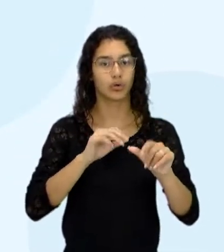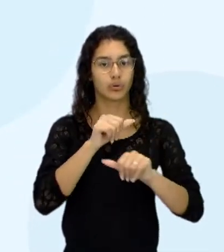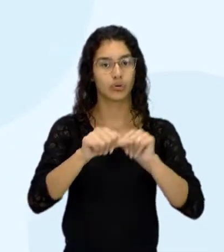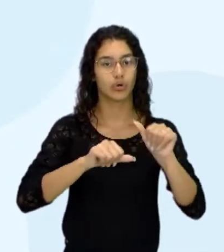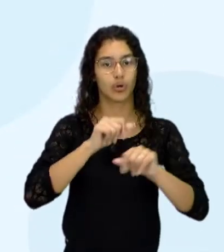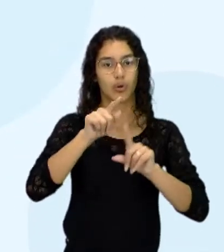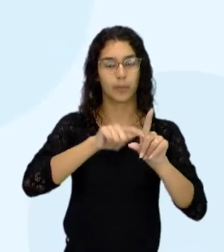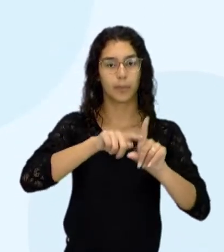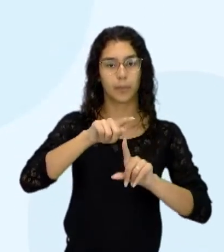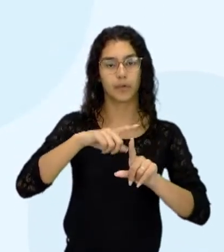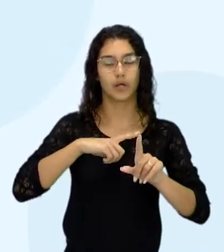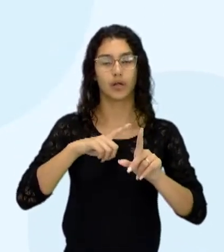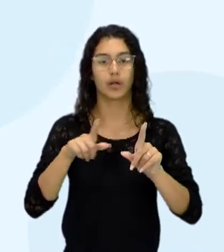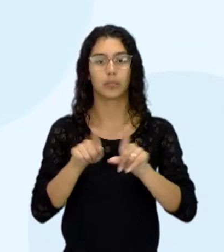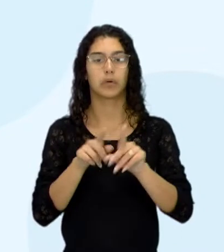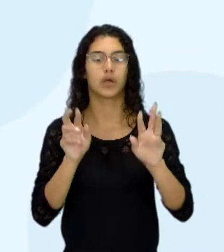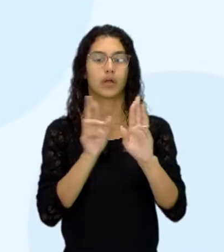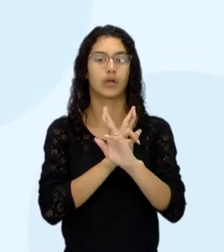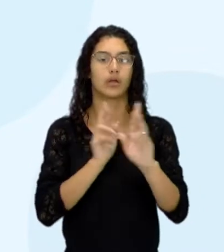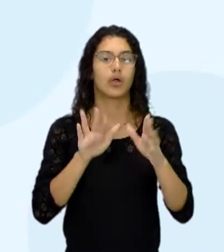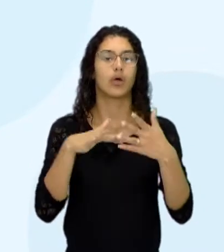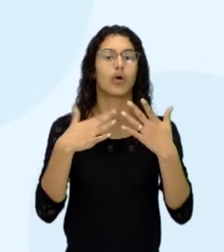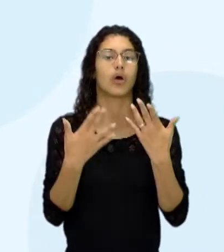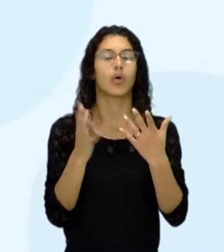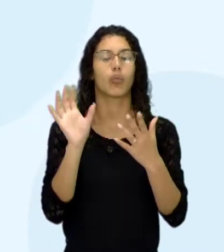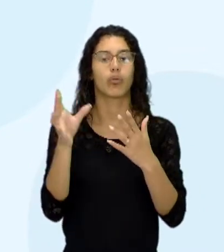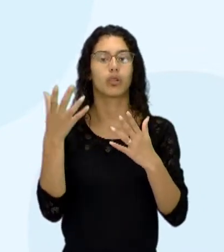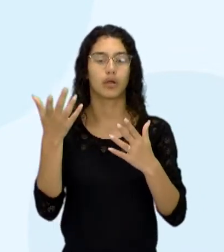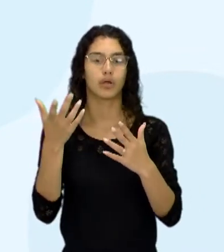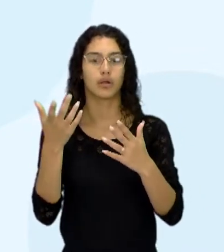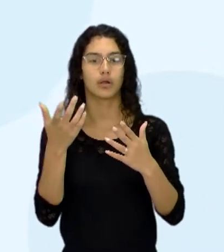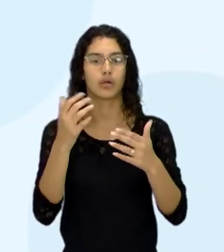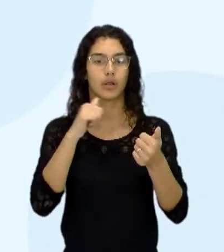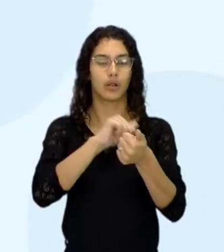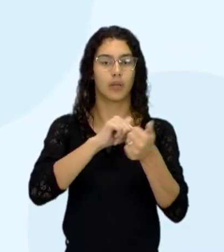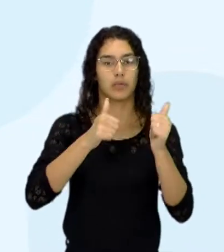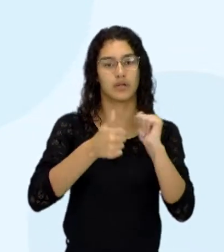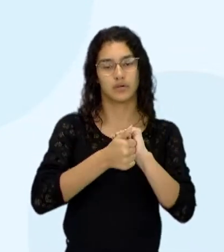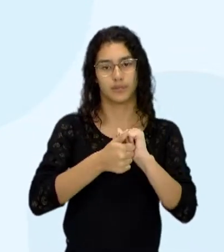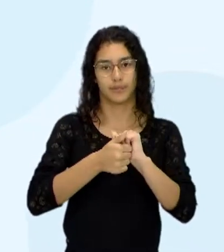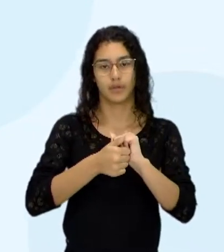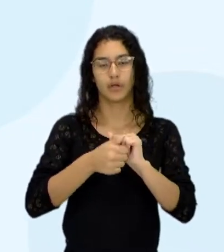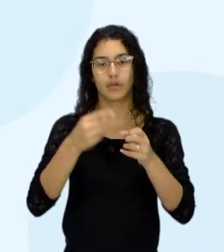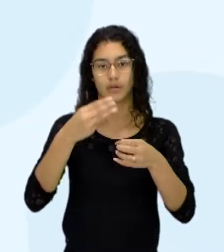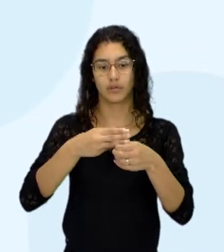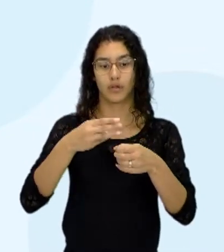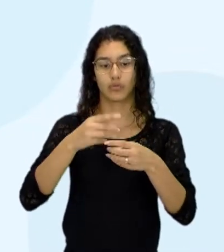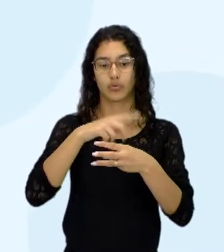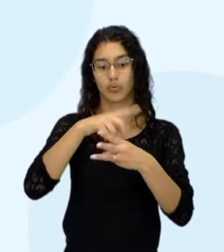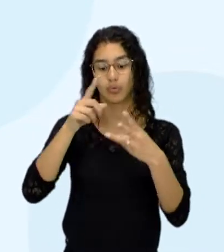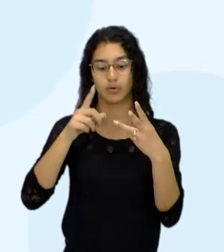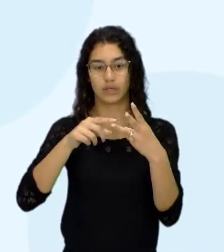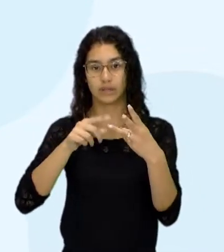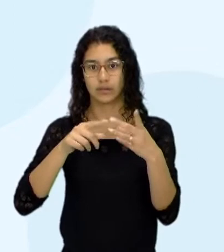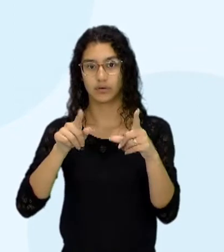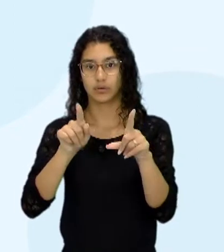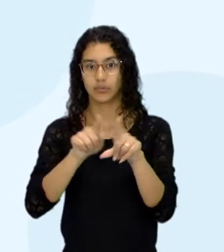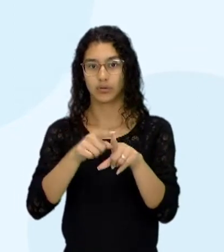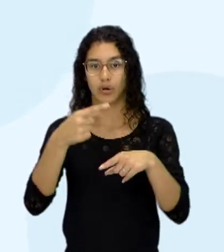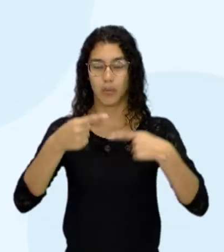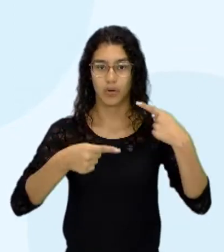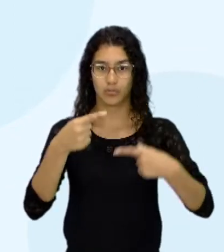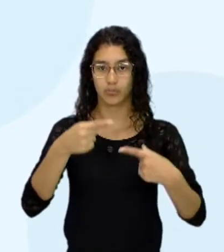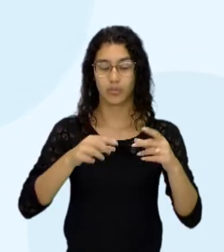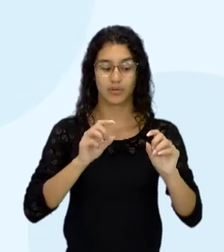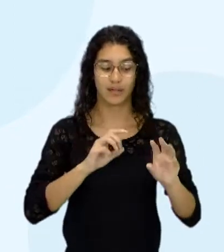em relação a quais respostas e que elementos interferem na capacidade de adaptação da cidade. O terceiro aspecto, bastante debatido pelos técnicos no